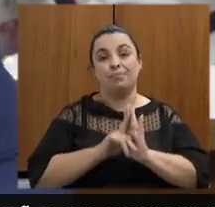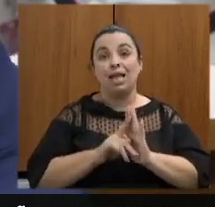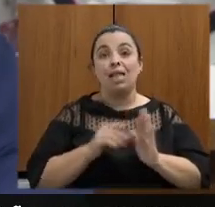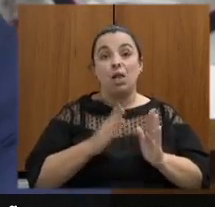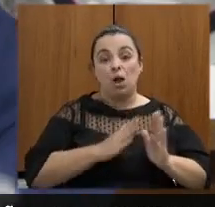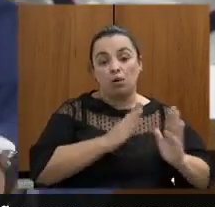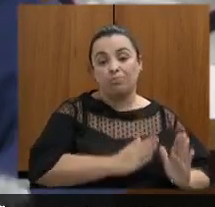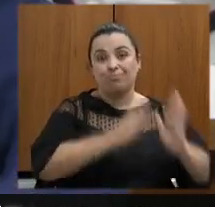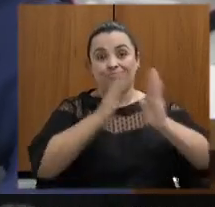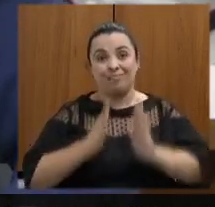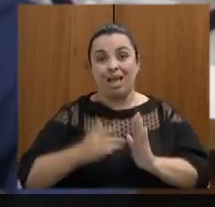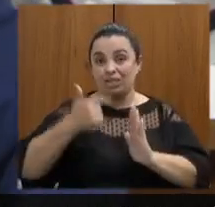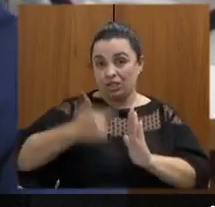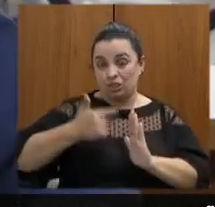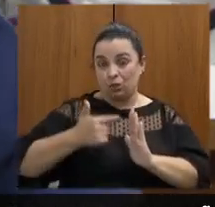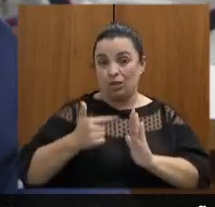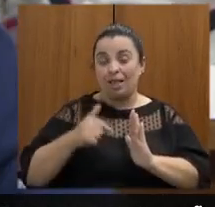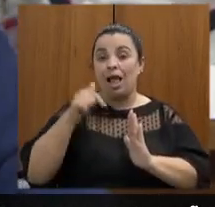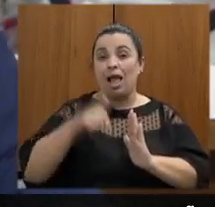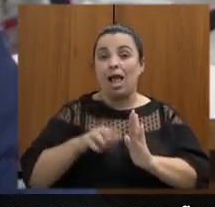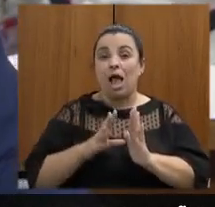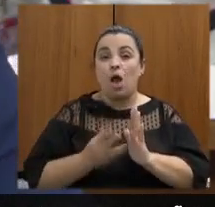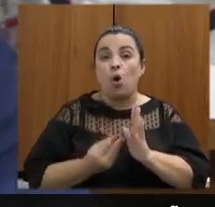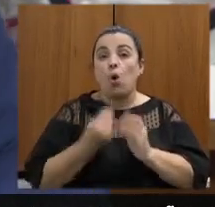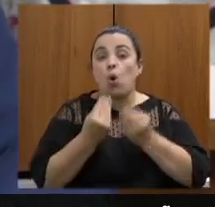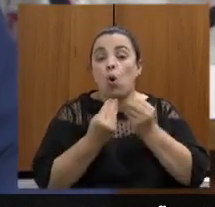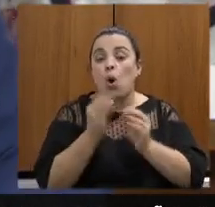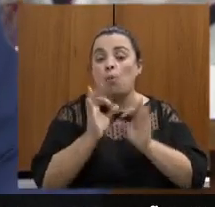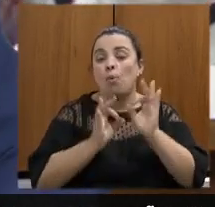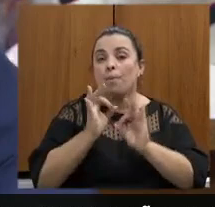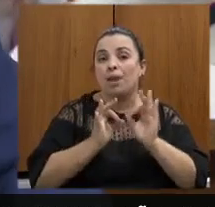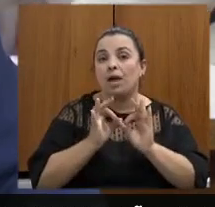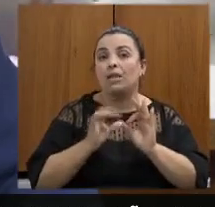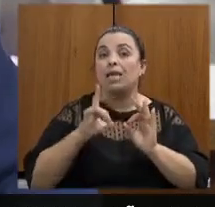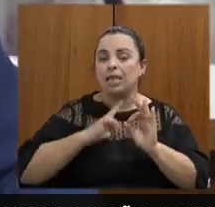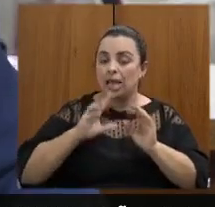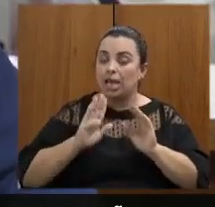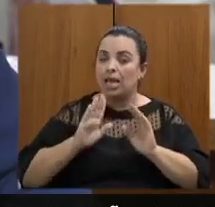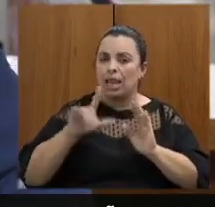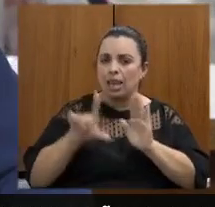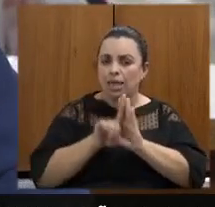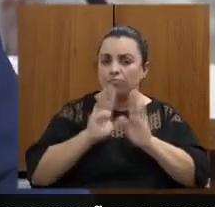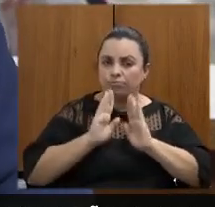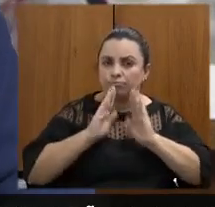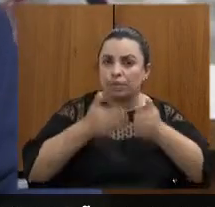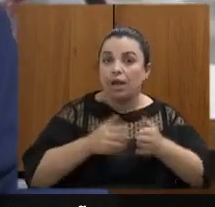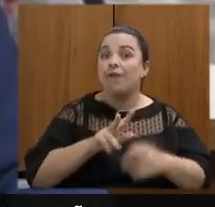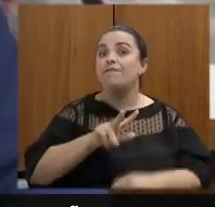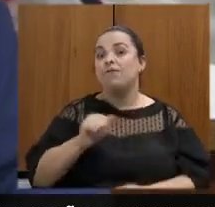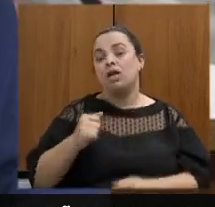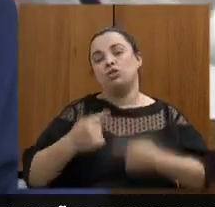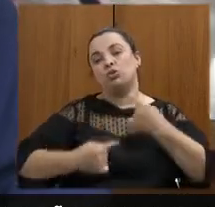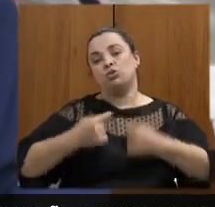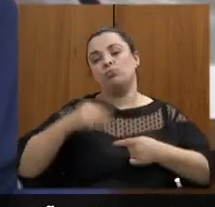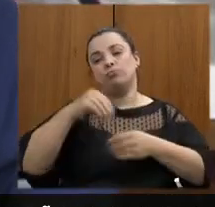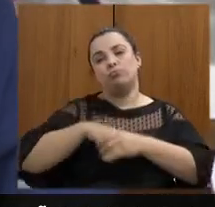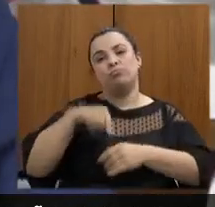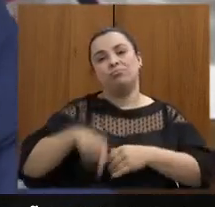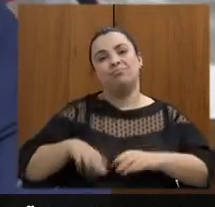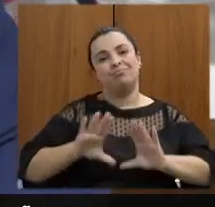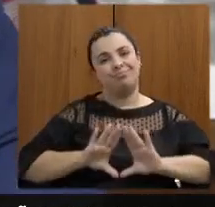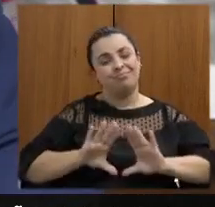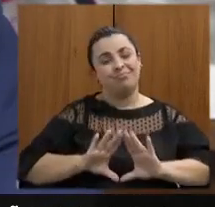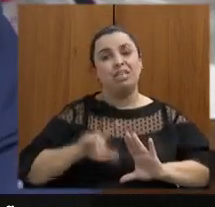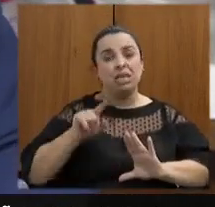formação do plano que exige lei específica para tal e que será discutido aqui na Assembleia Legislativa e